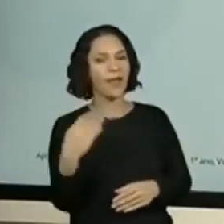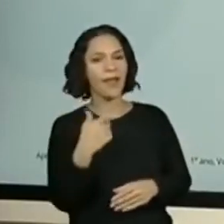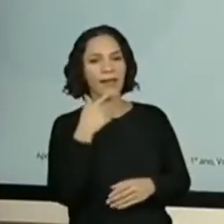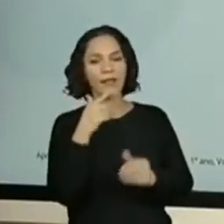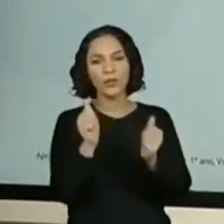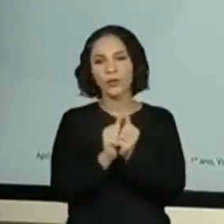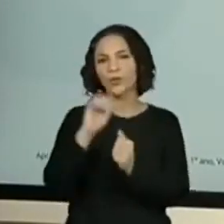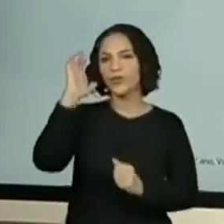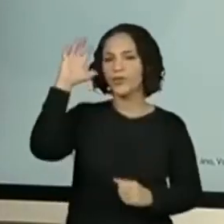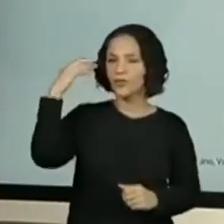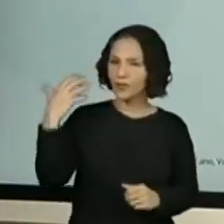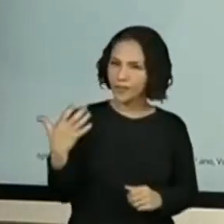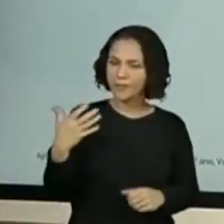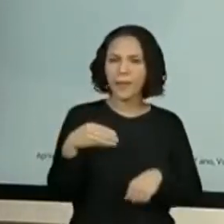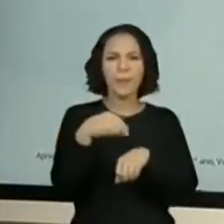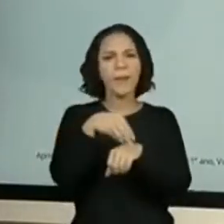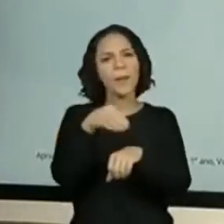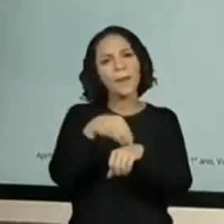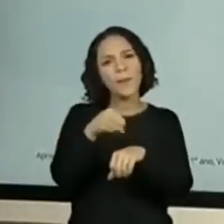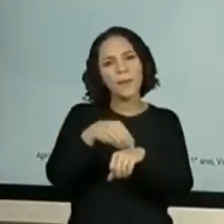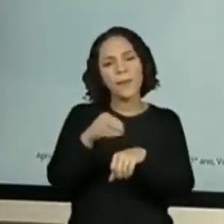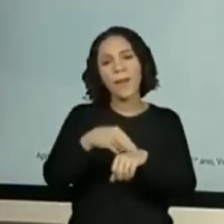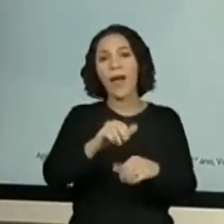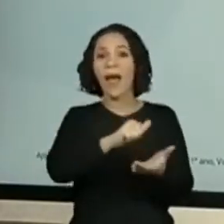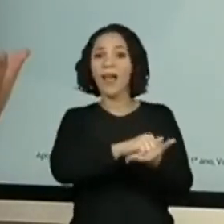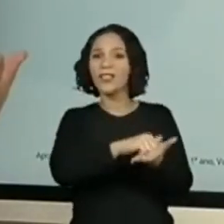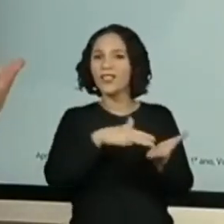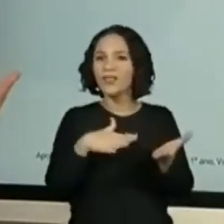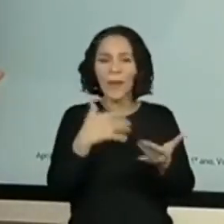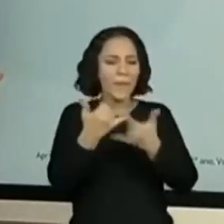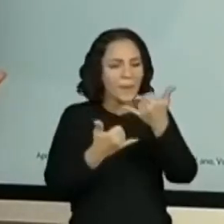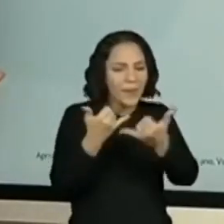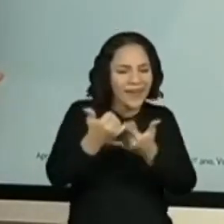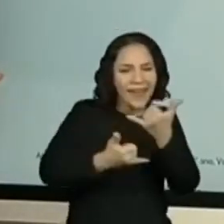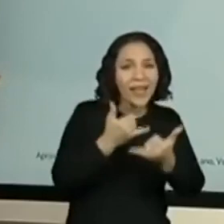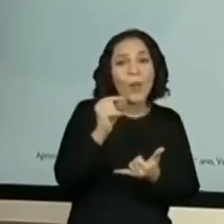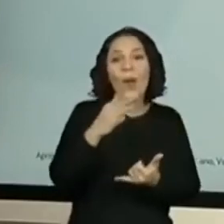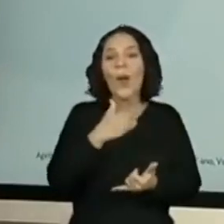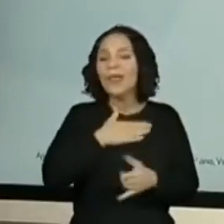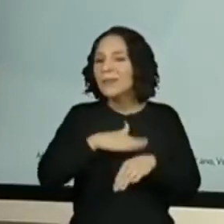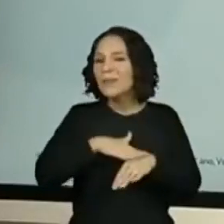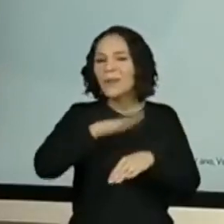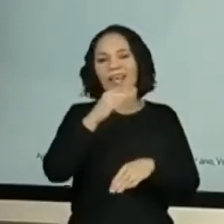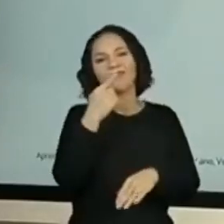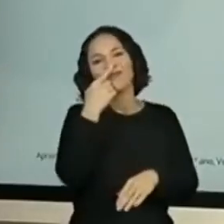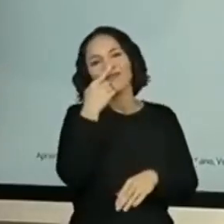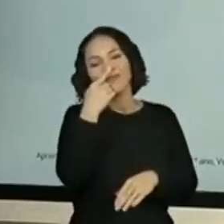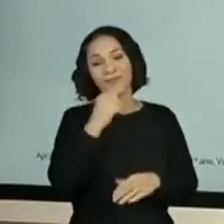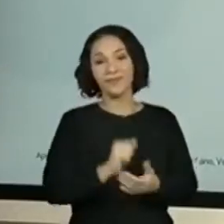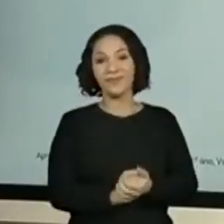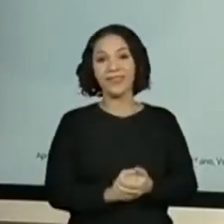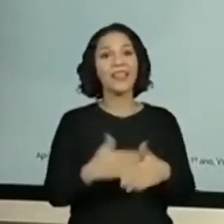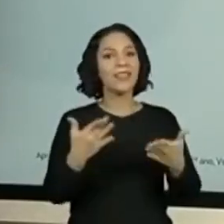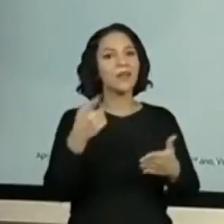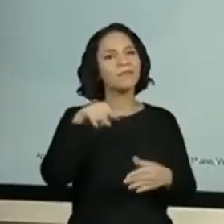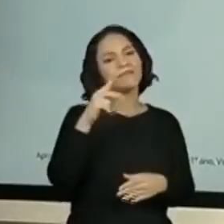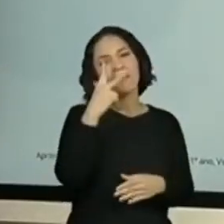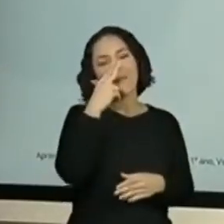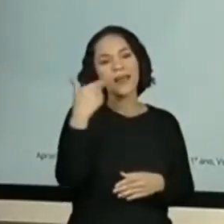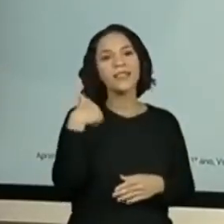professora Vivi, vai falar de uma das atividades que elas mais gostam de fazer. E que a gente tem aí a ideia que a